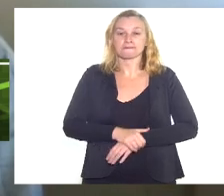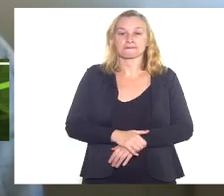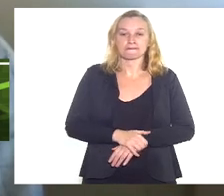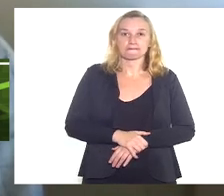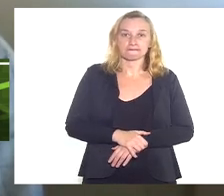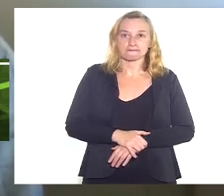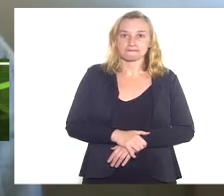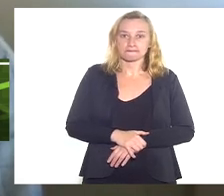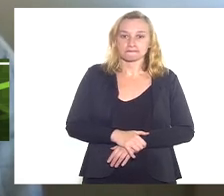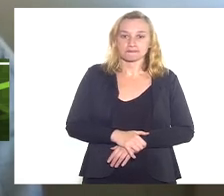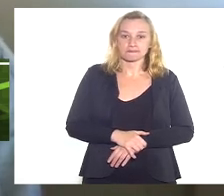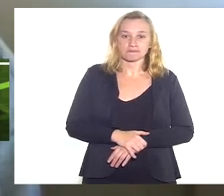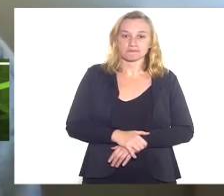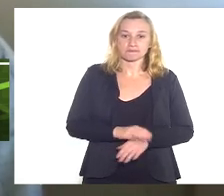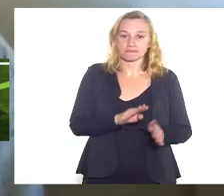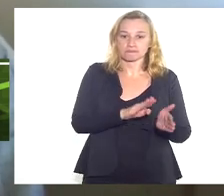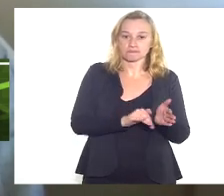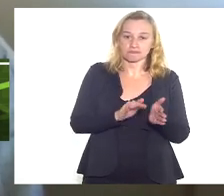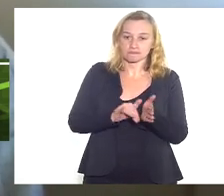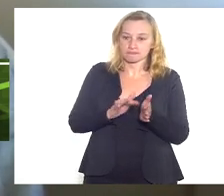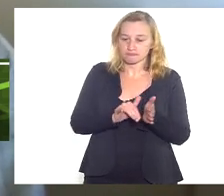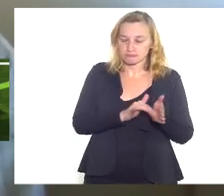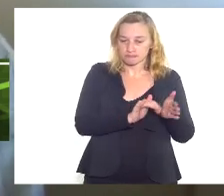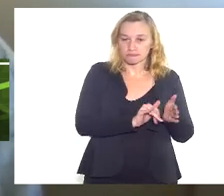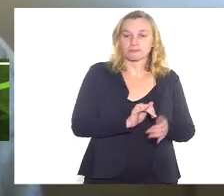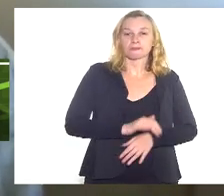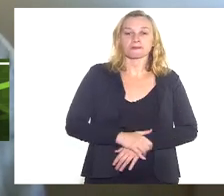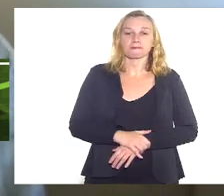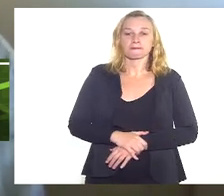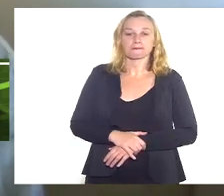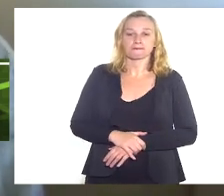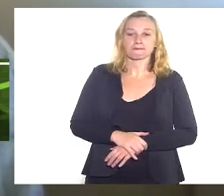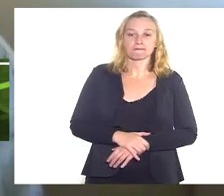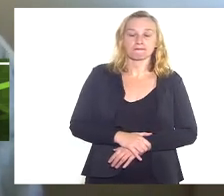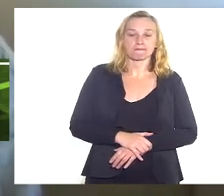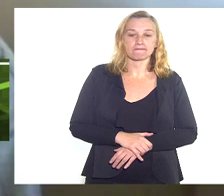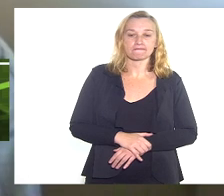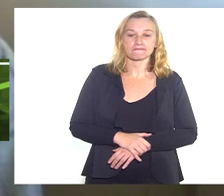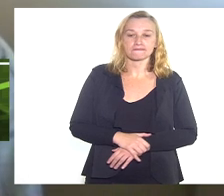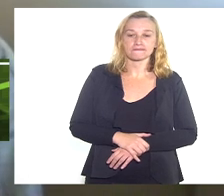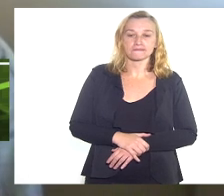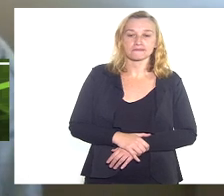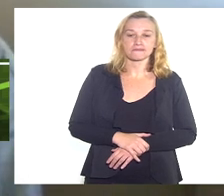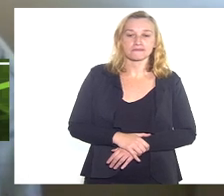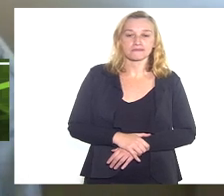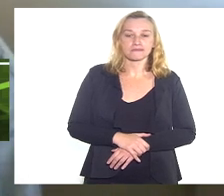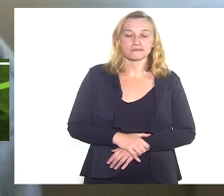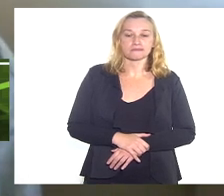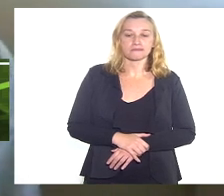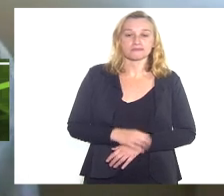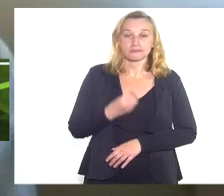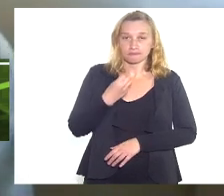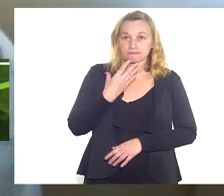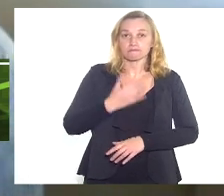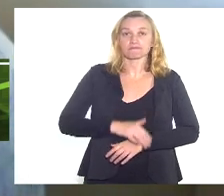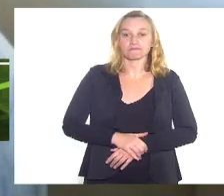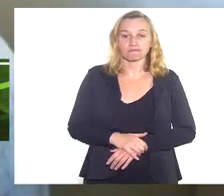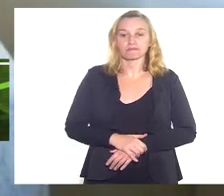está gastando e que seria uma vantagem